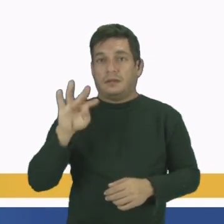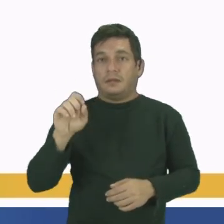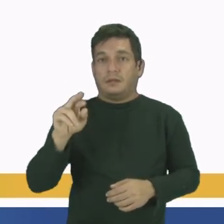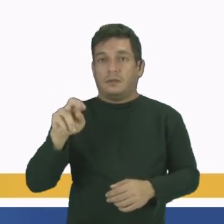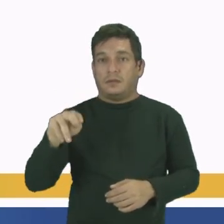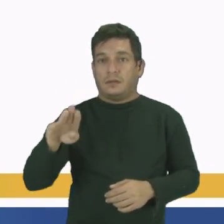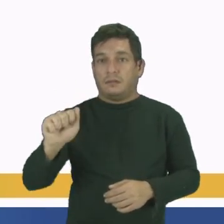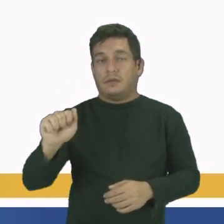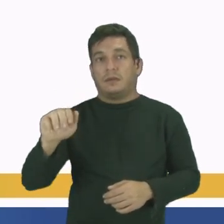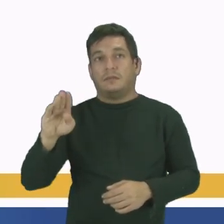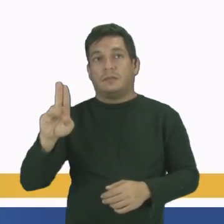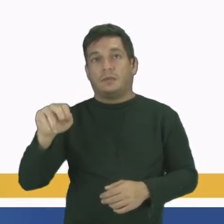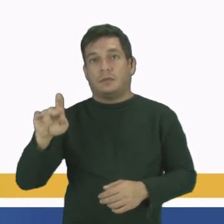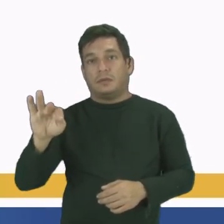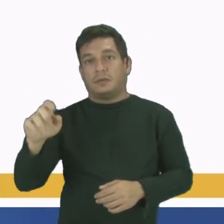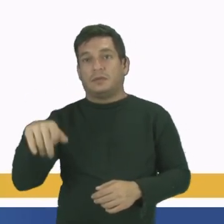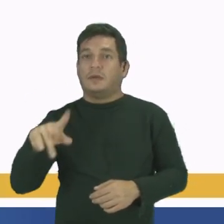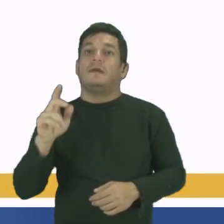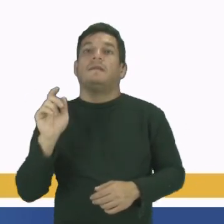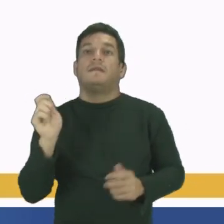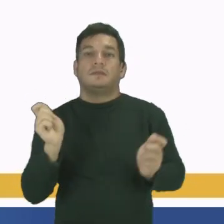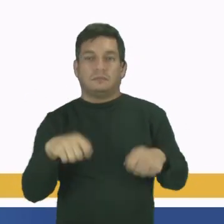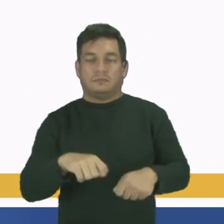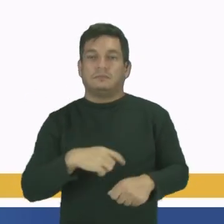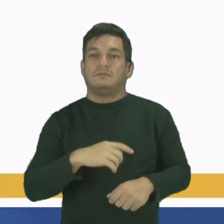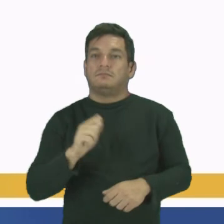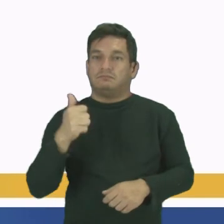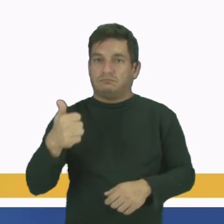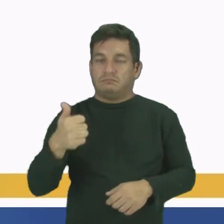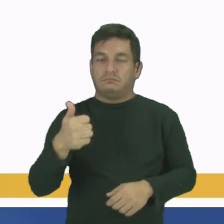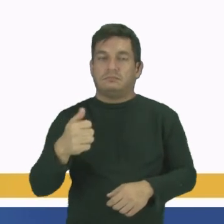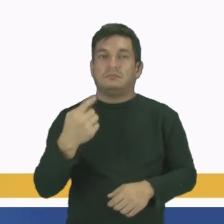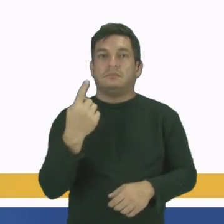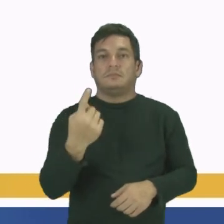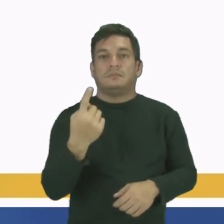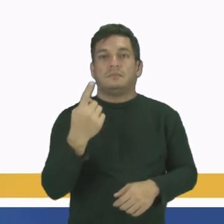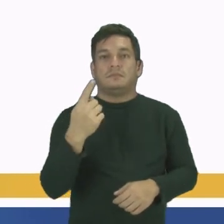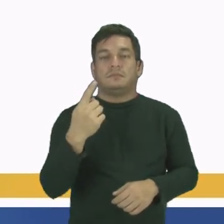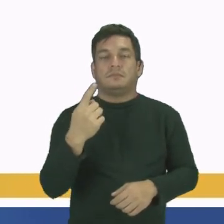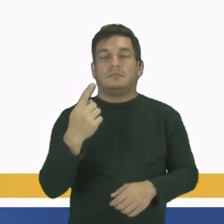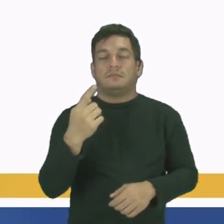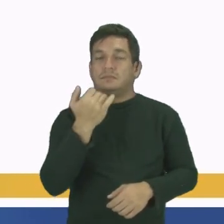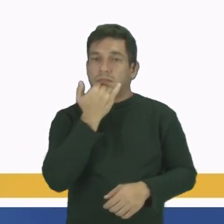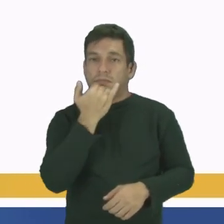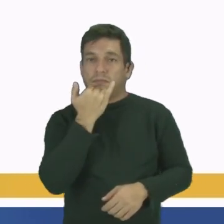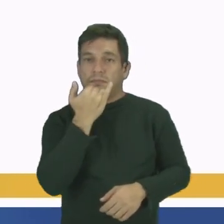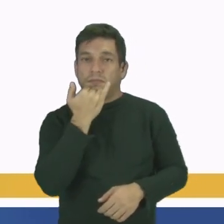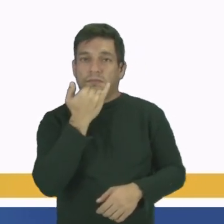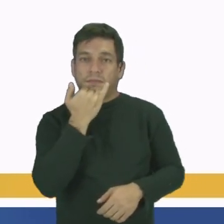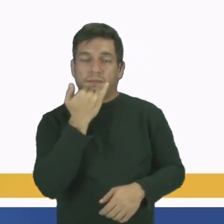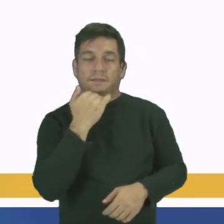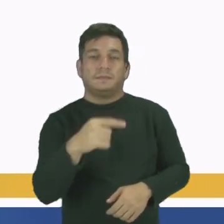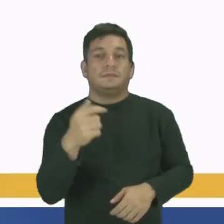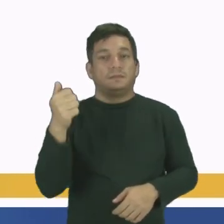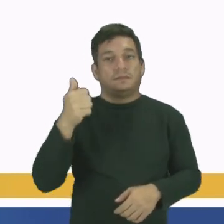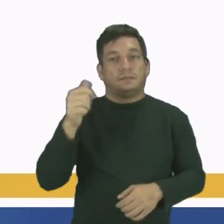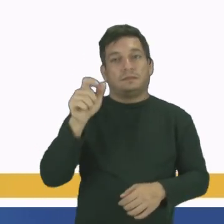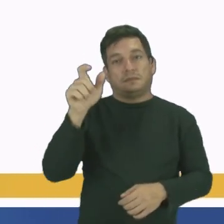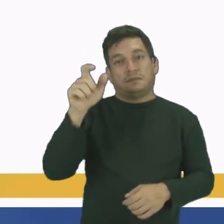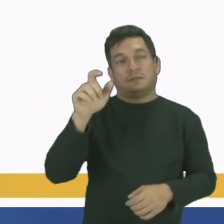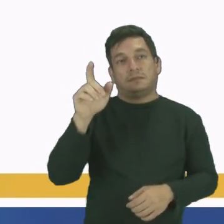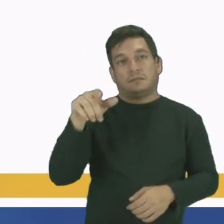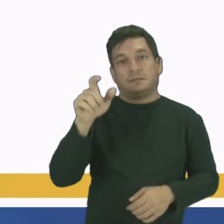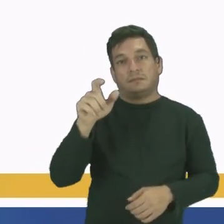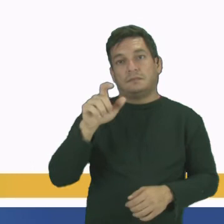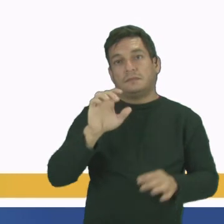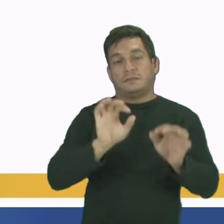aí é válido, tá? Que um elemento, o primeiro membro